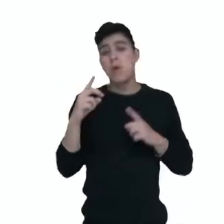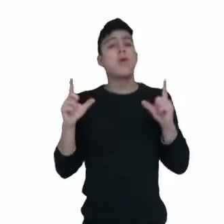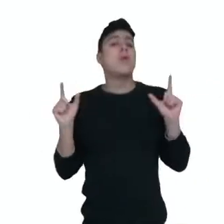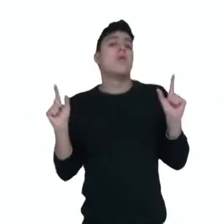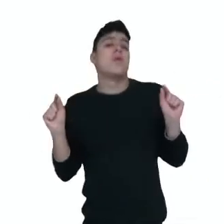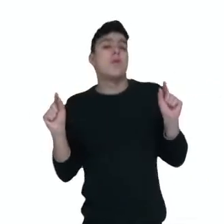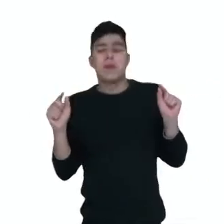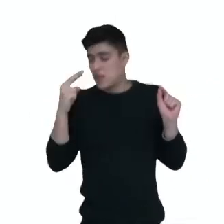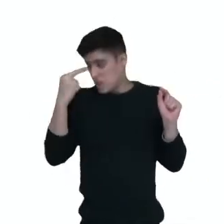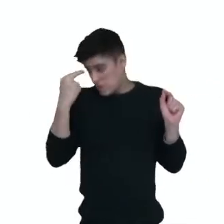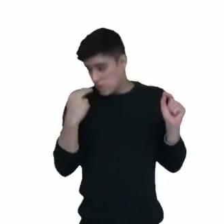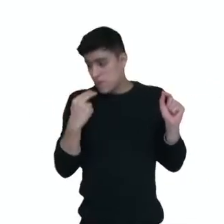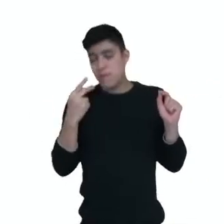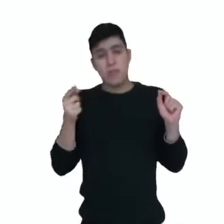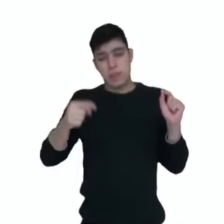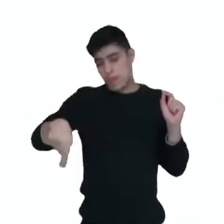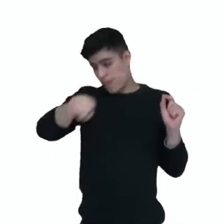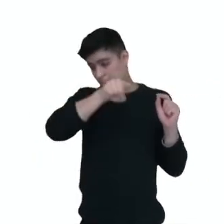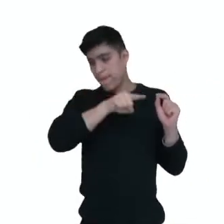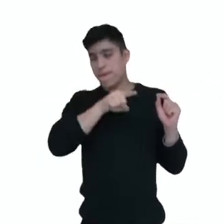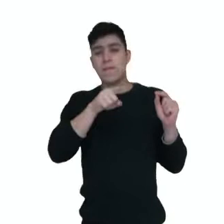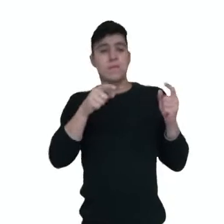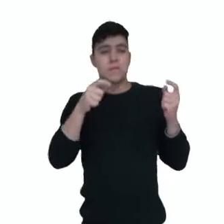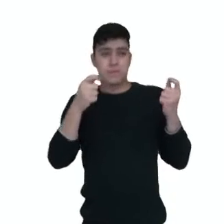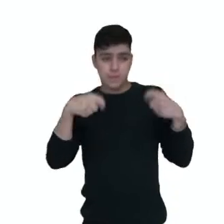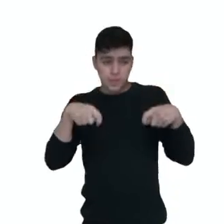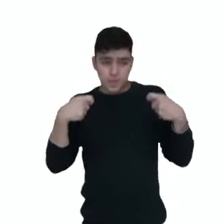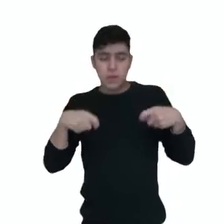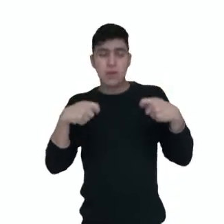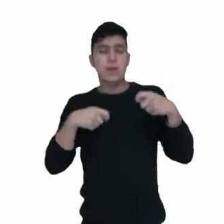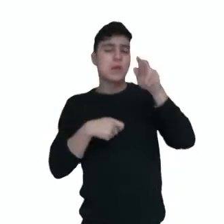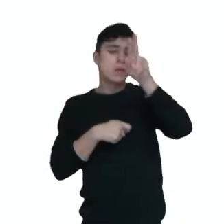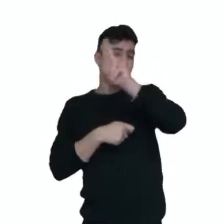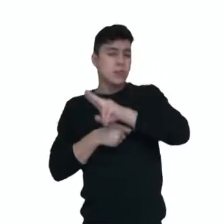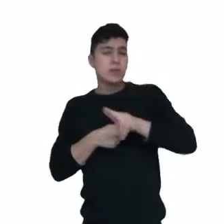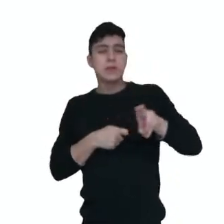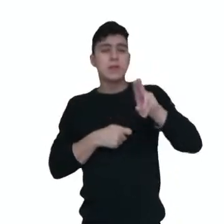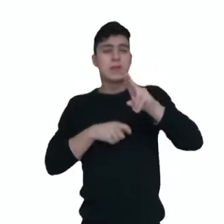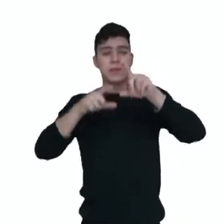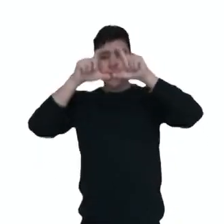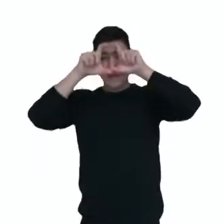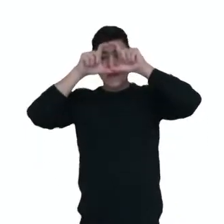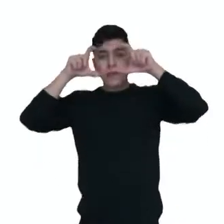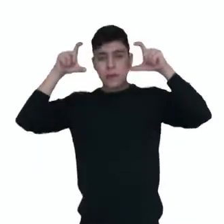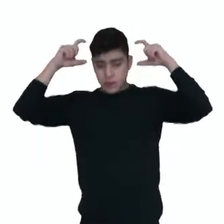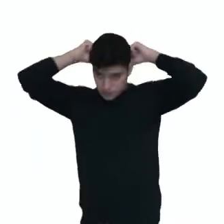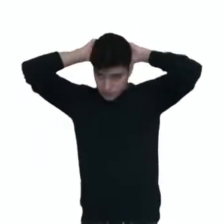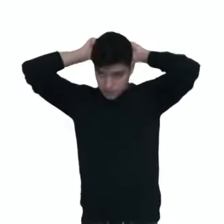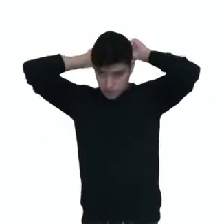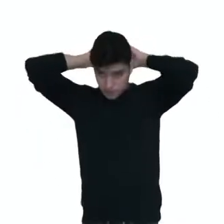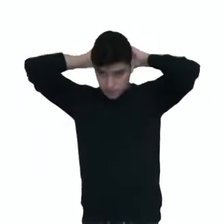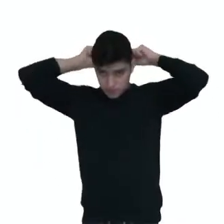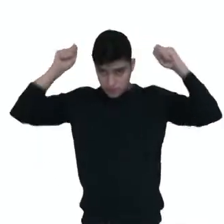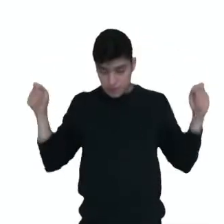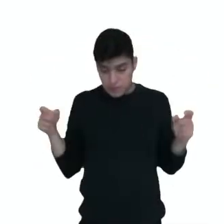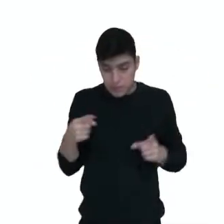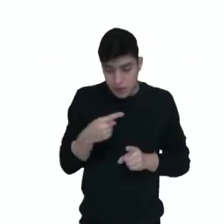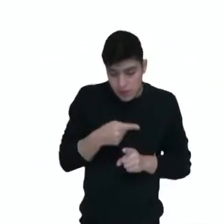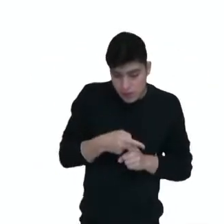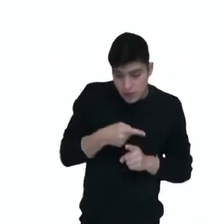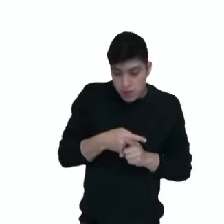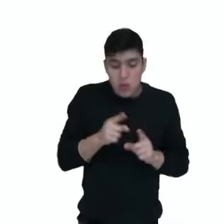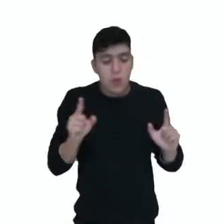total, né, perca de visão, e os que têm baixa visão, eles são vendados para